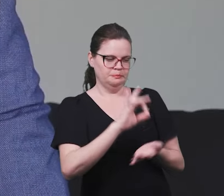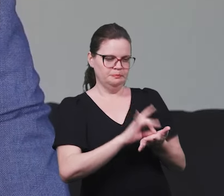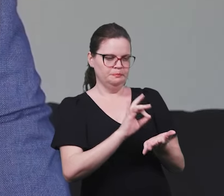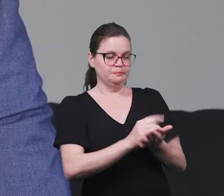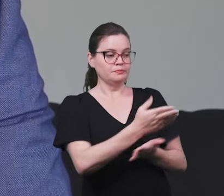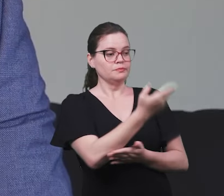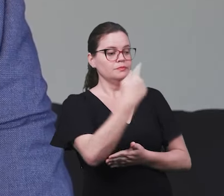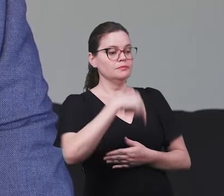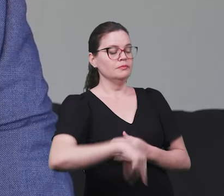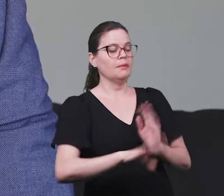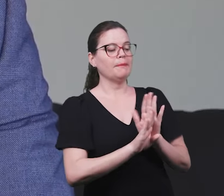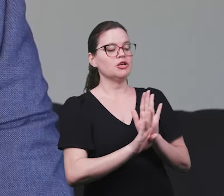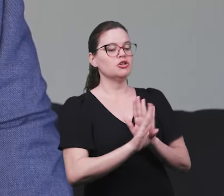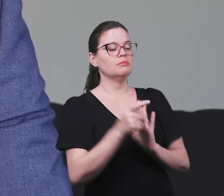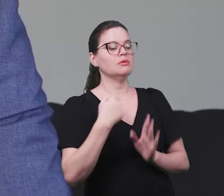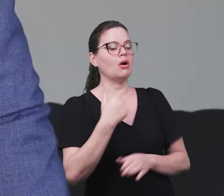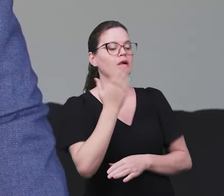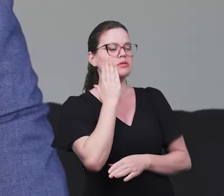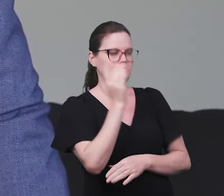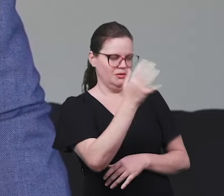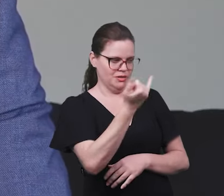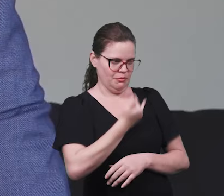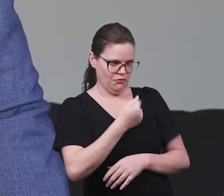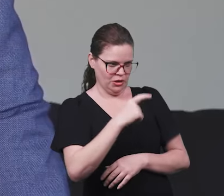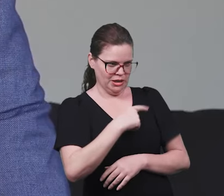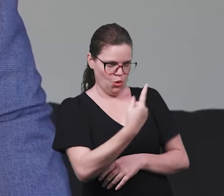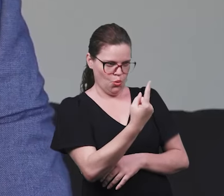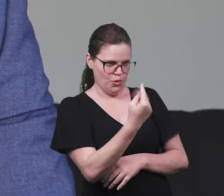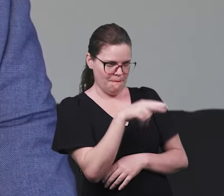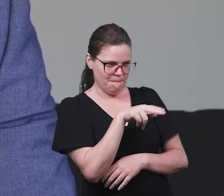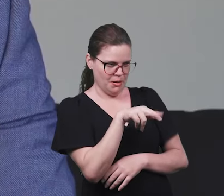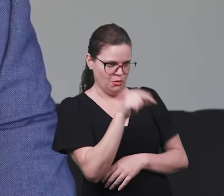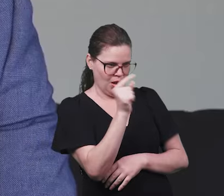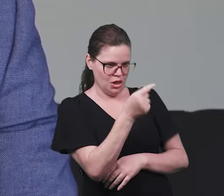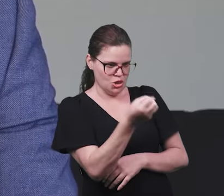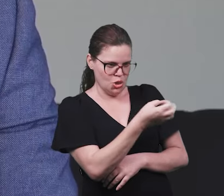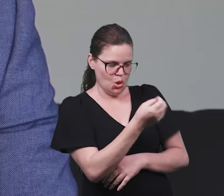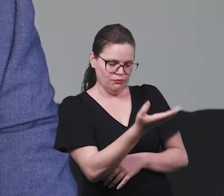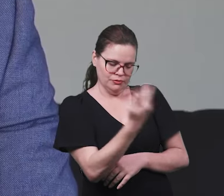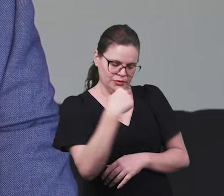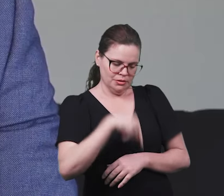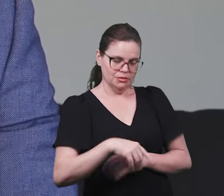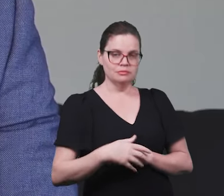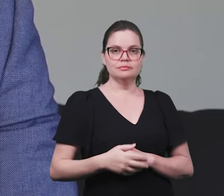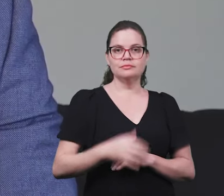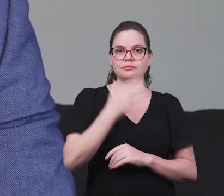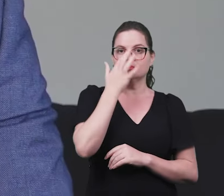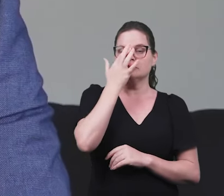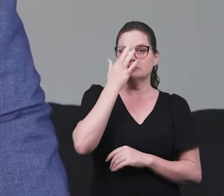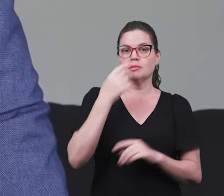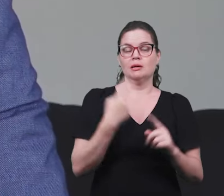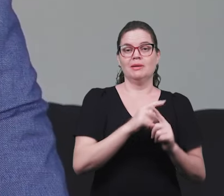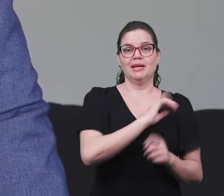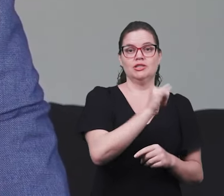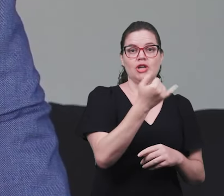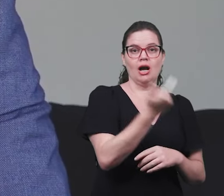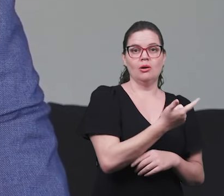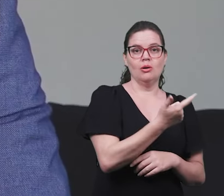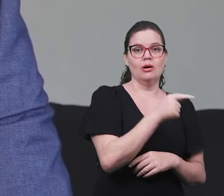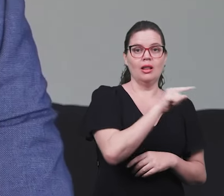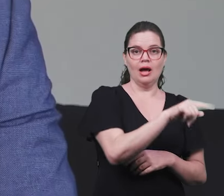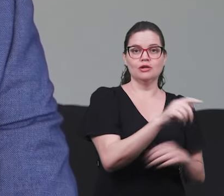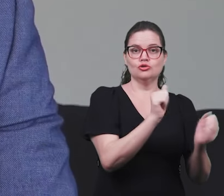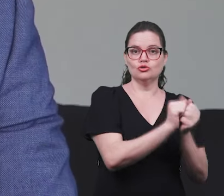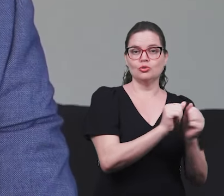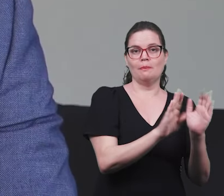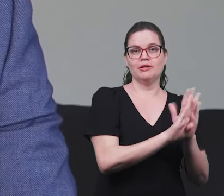terão que trazer o irmão mais novo de quem falastes. E novamente Jacó, ele fica com Benjamim, porque já tinha perdido a José, não